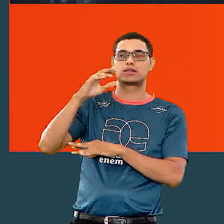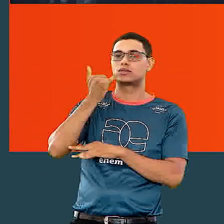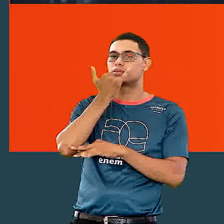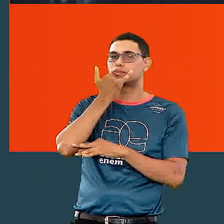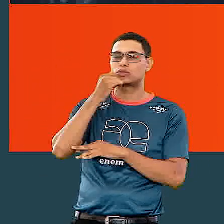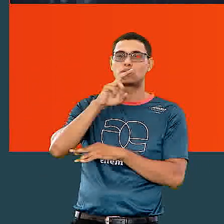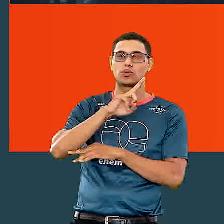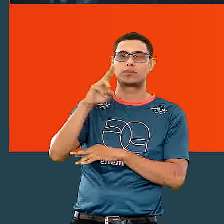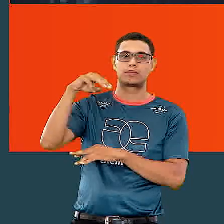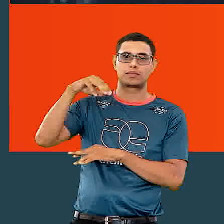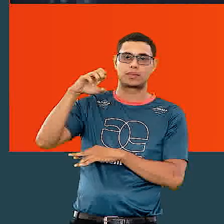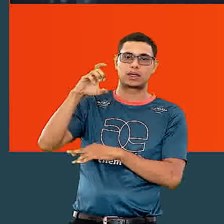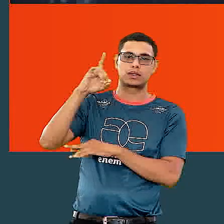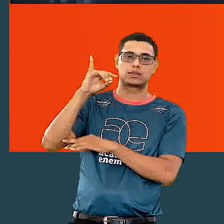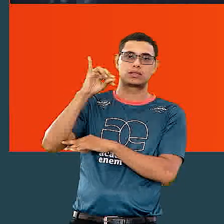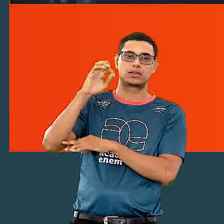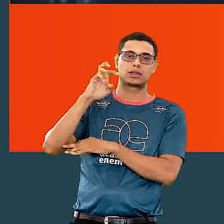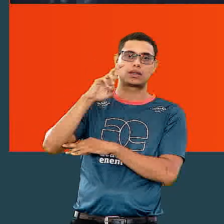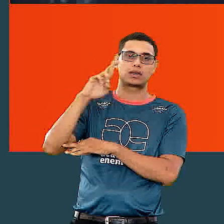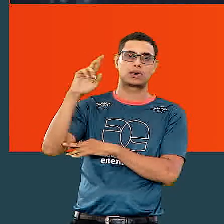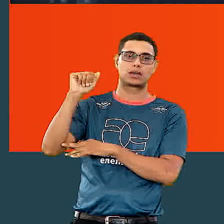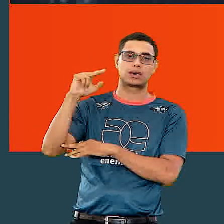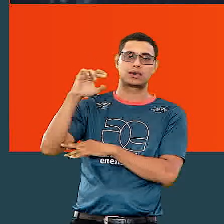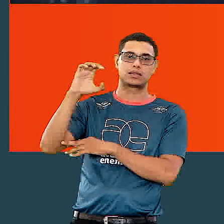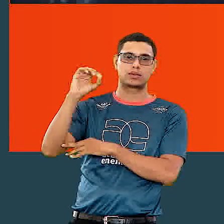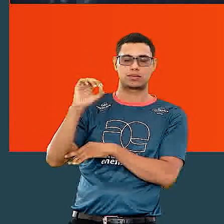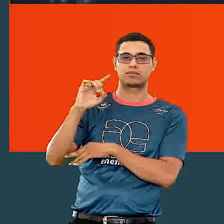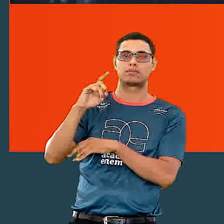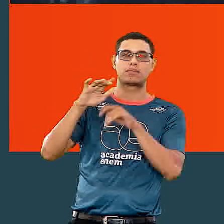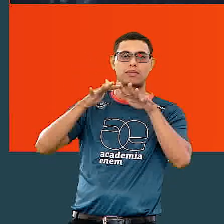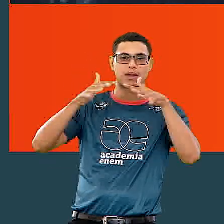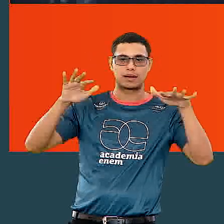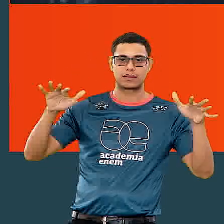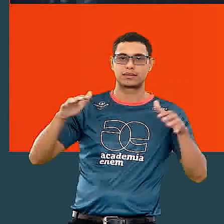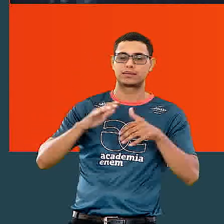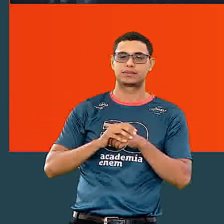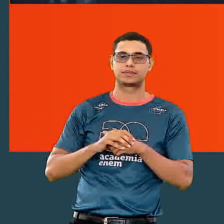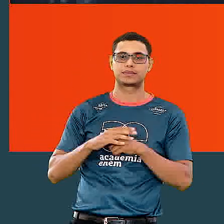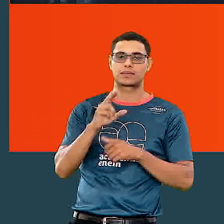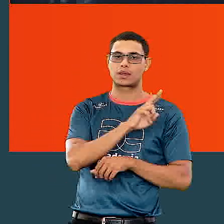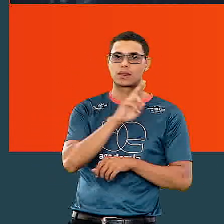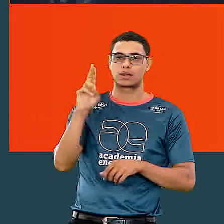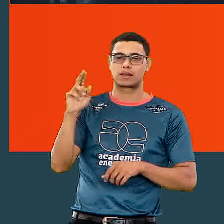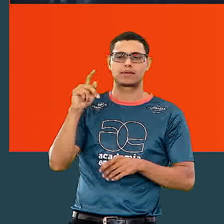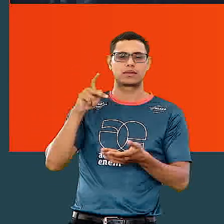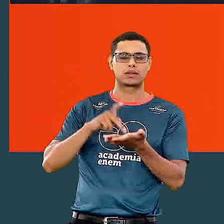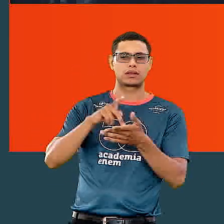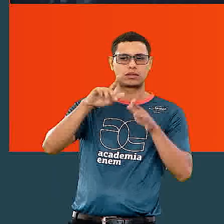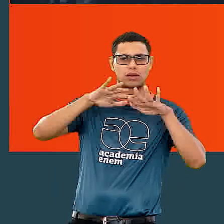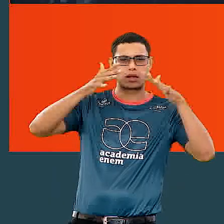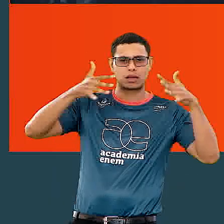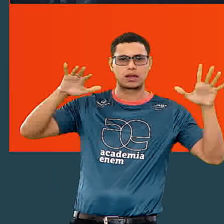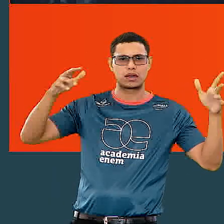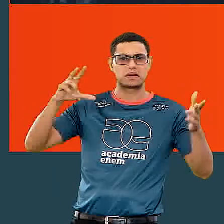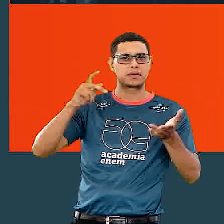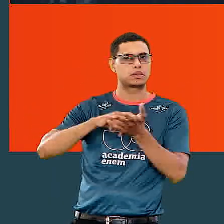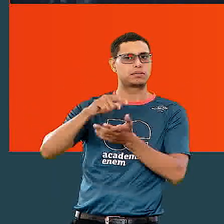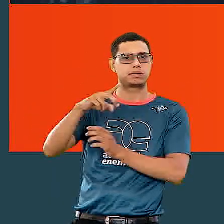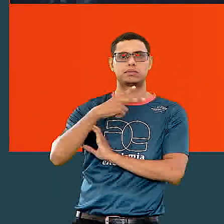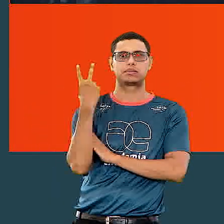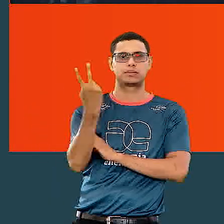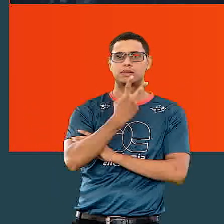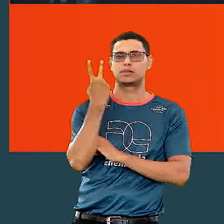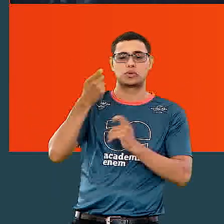Mediterrâneo. É o mar Mediterrâneo. Só o Filas? Esse mar é um mar extremamente valoroso de você